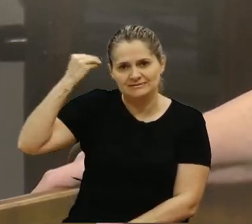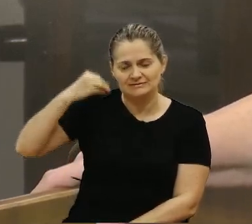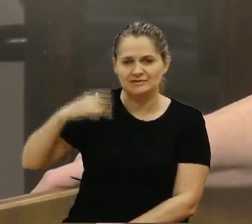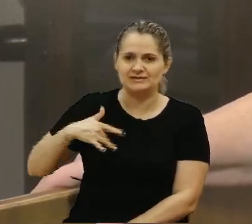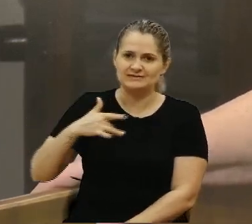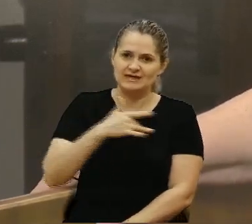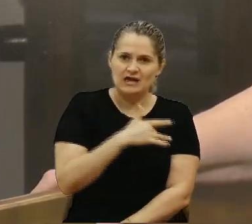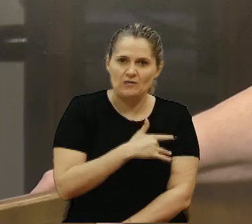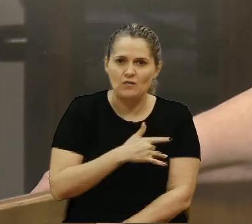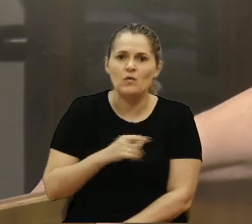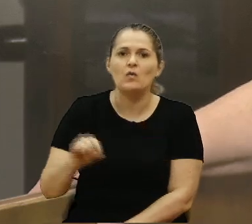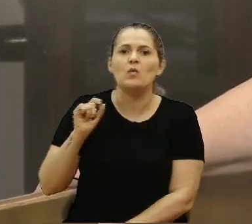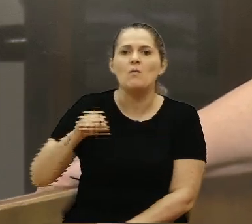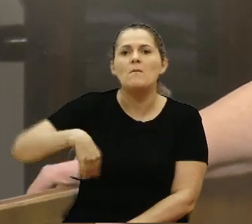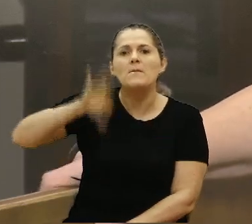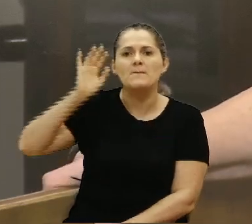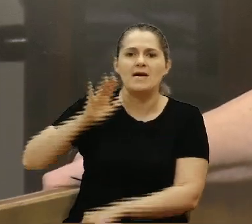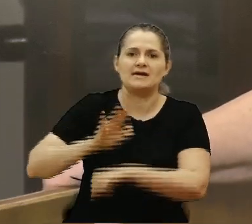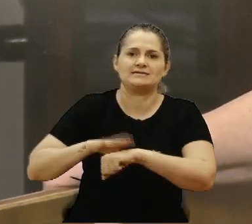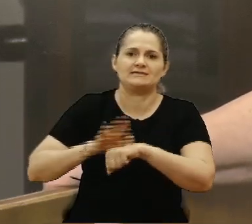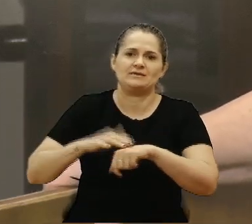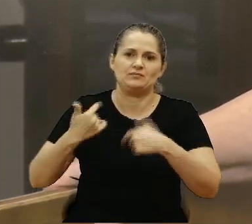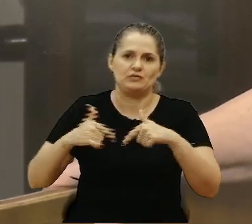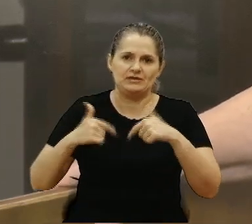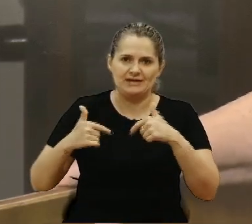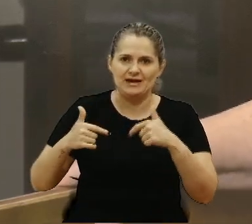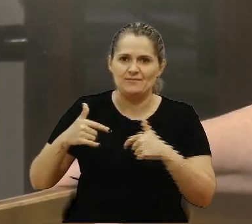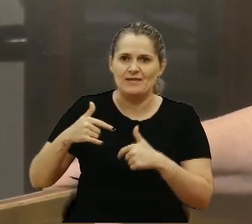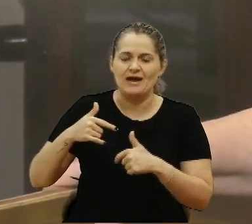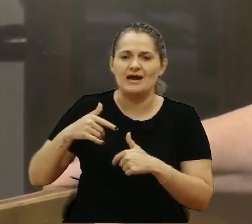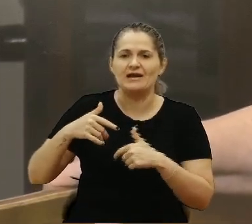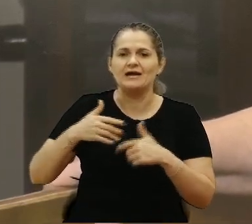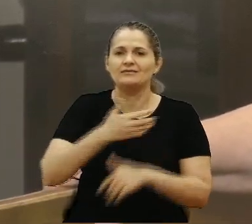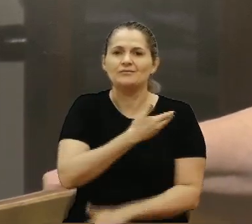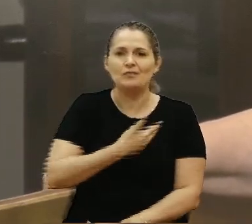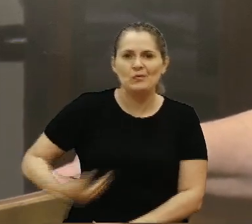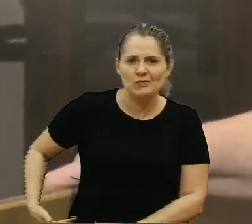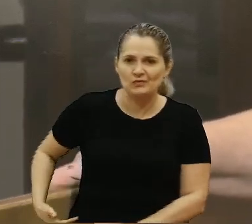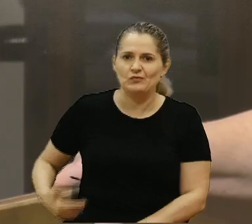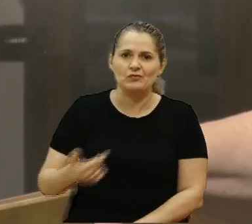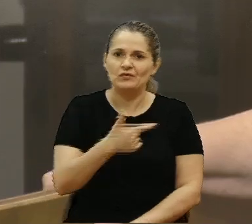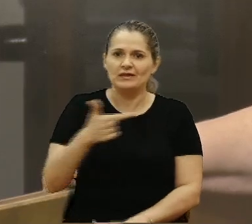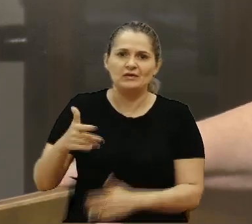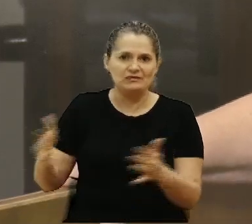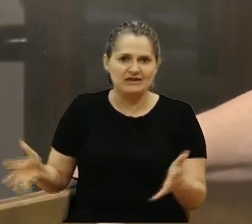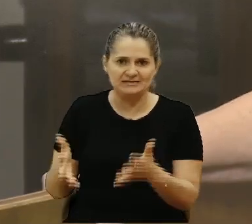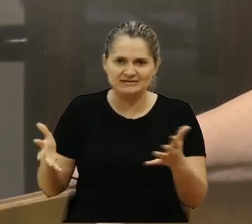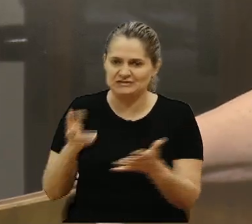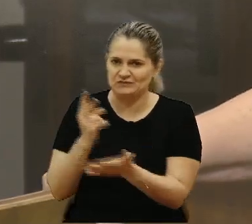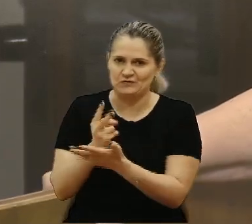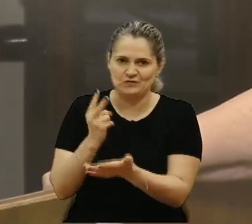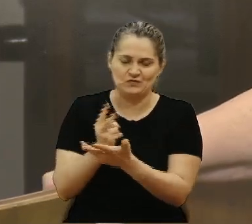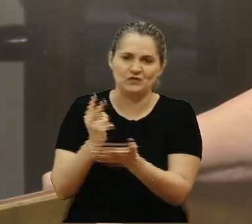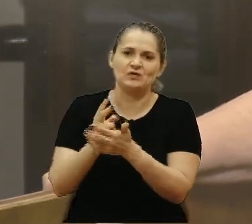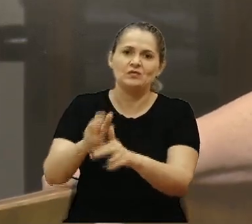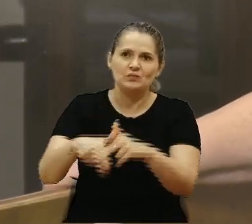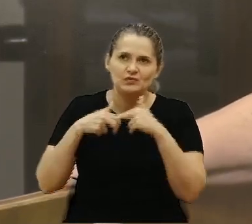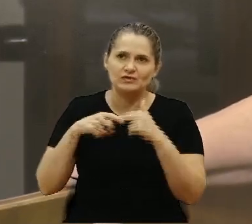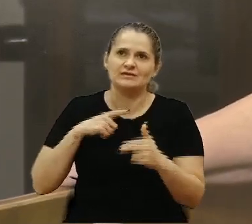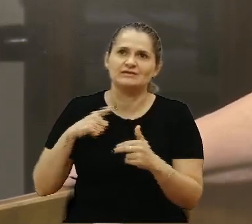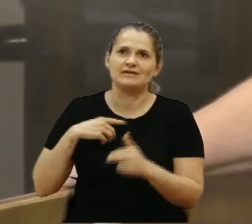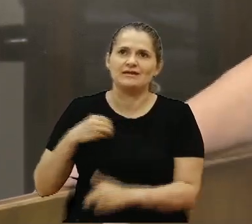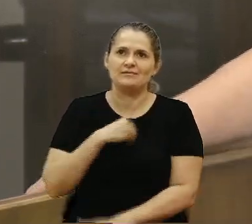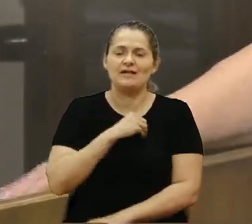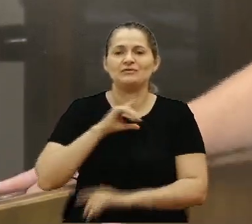saúde, os que estão há mais tempo no serviço público, não tenham nenhum incentivo para ficar. E por isso que a gente teve tantos médicos